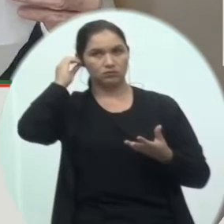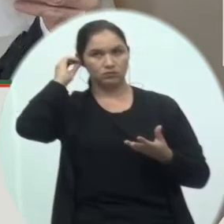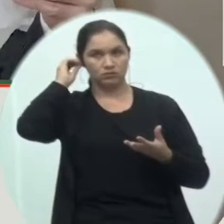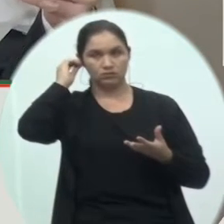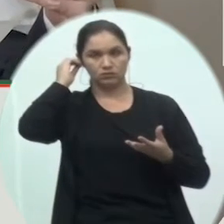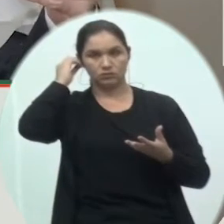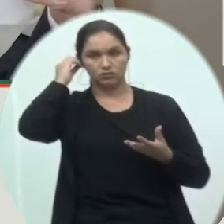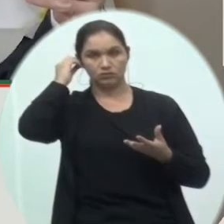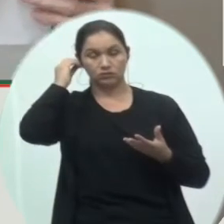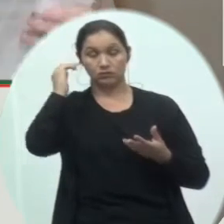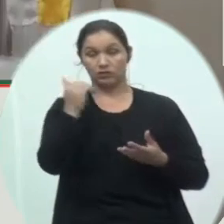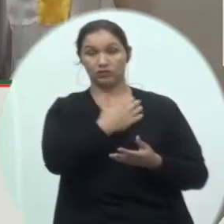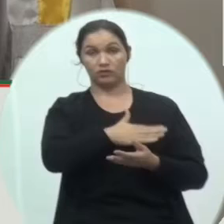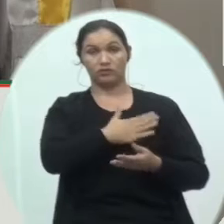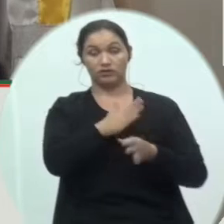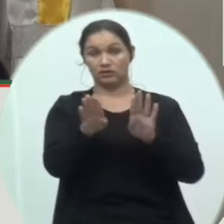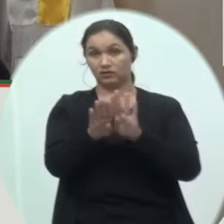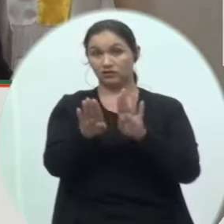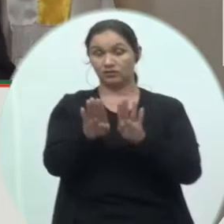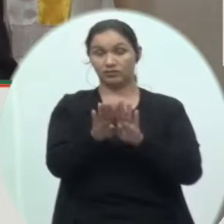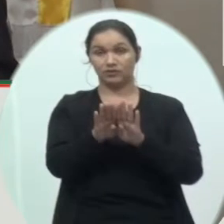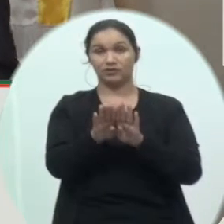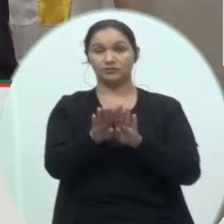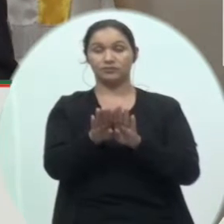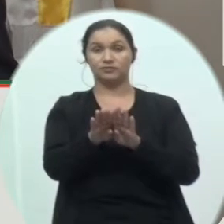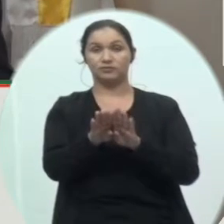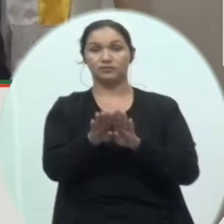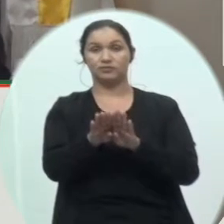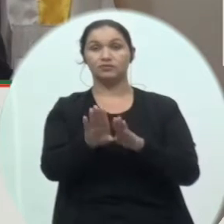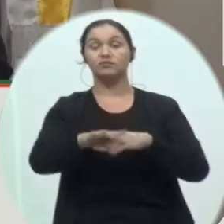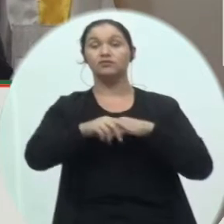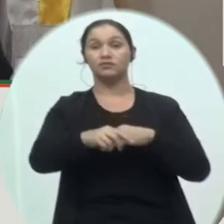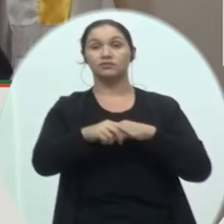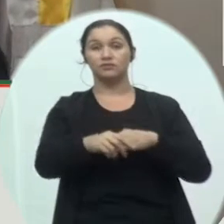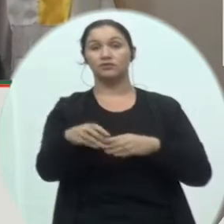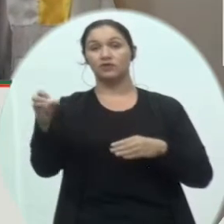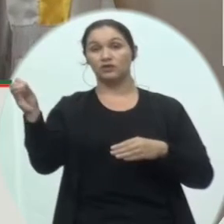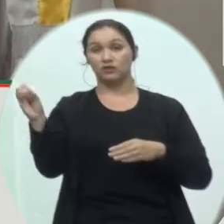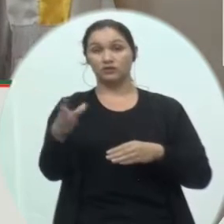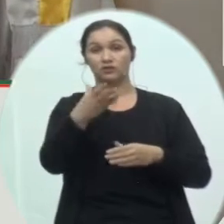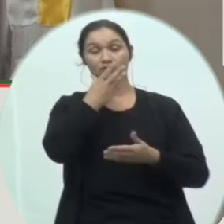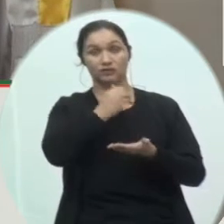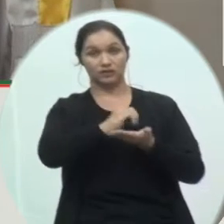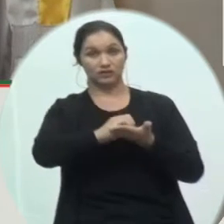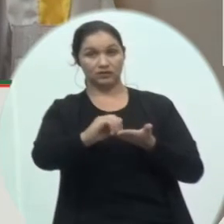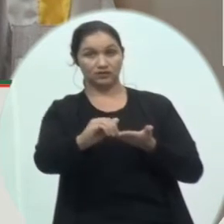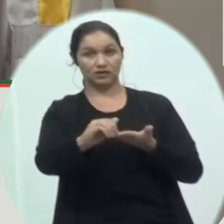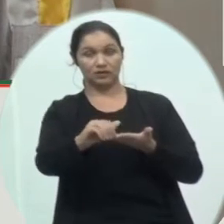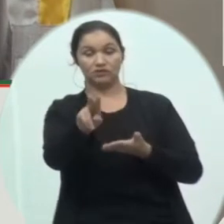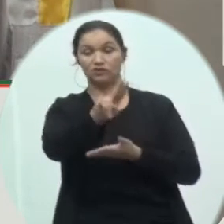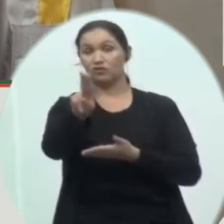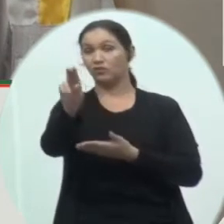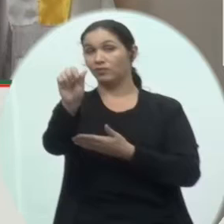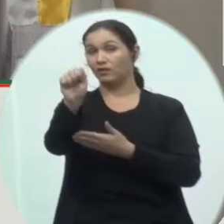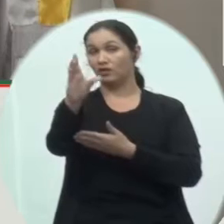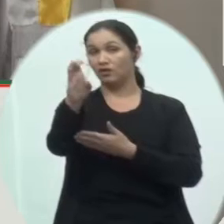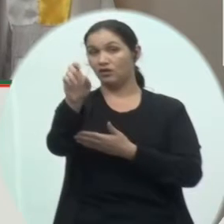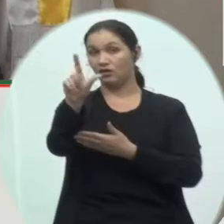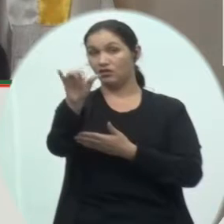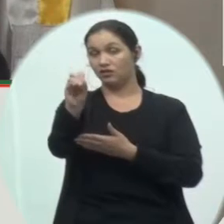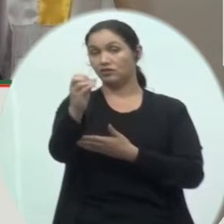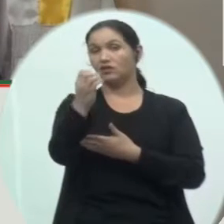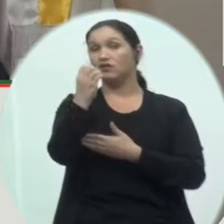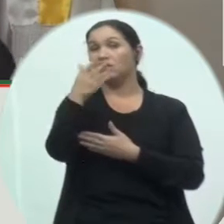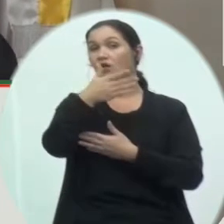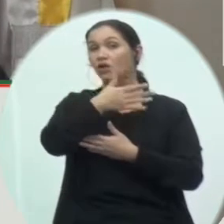coisa, gostaria também de saudar o novo secretário, o Acélio Casagrande, uma pessoa de extrema confiança, e só lembrar que